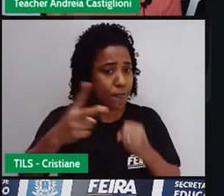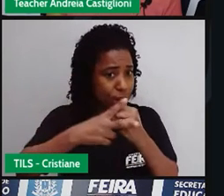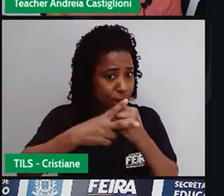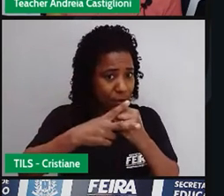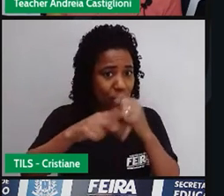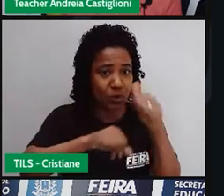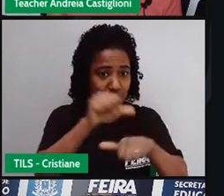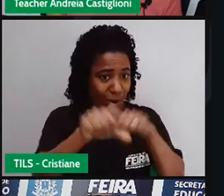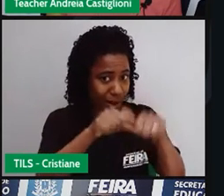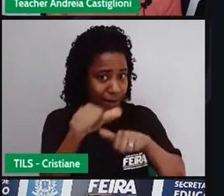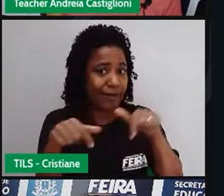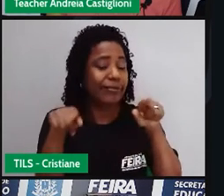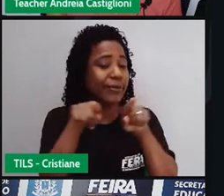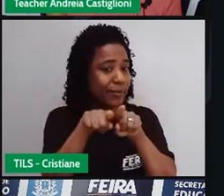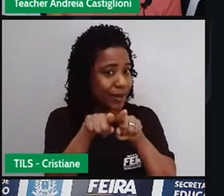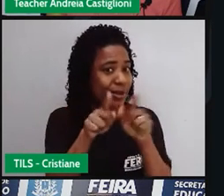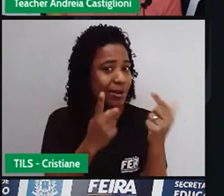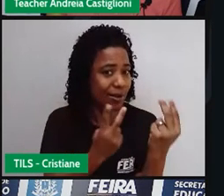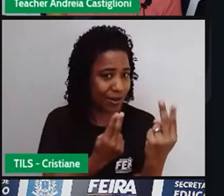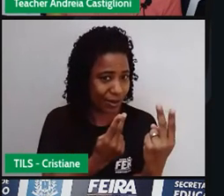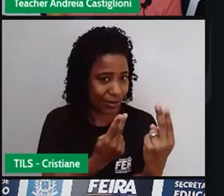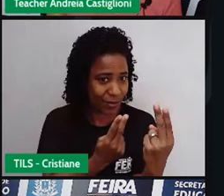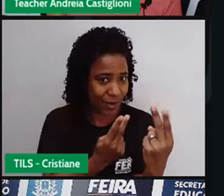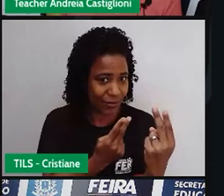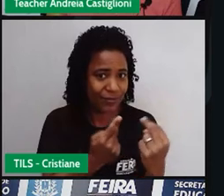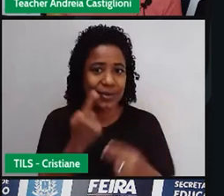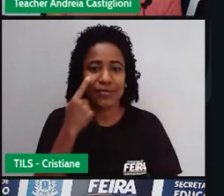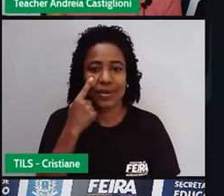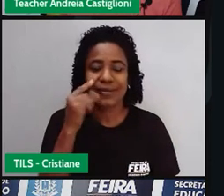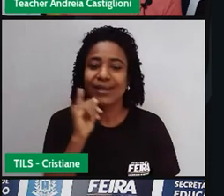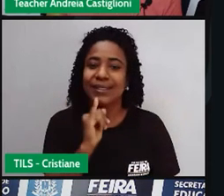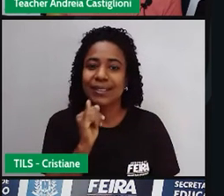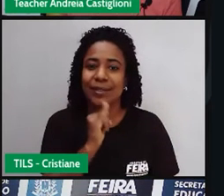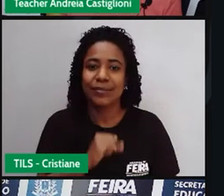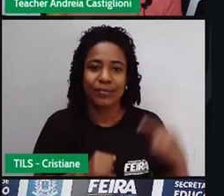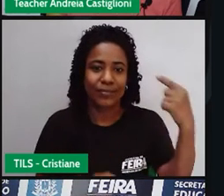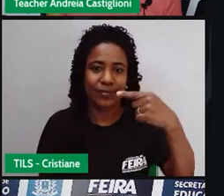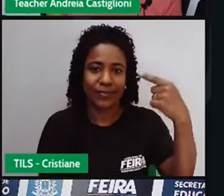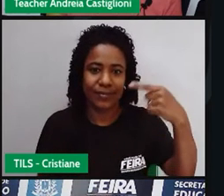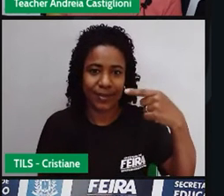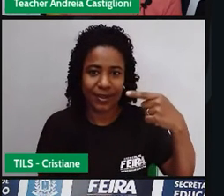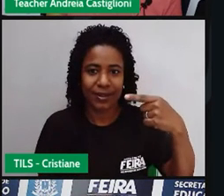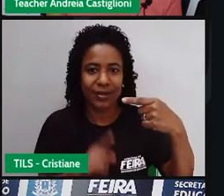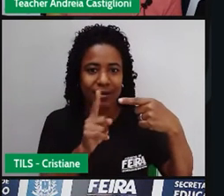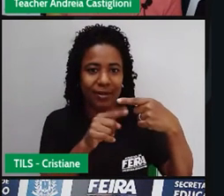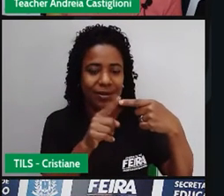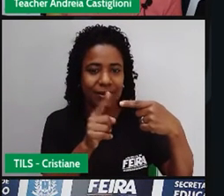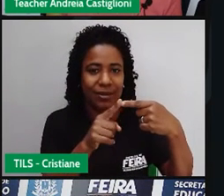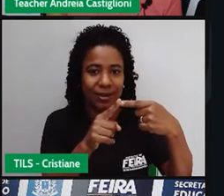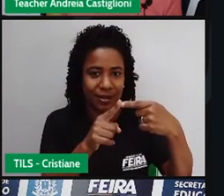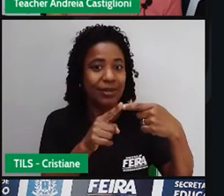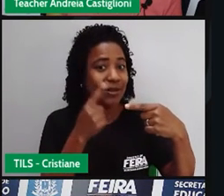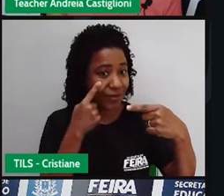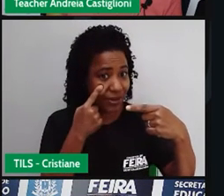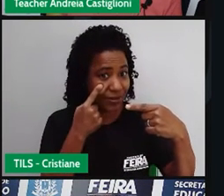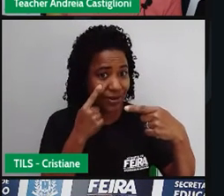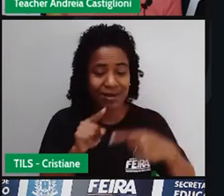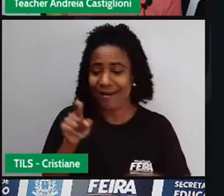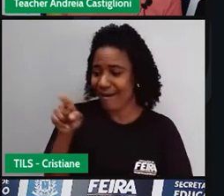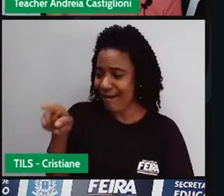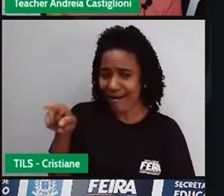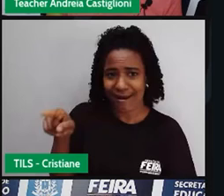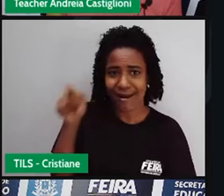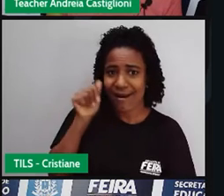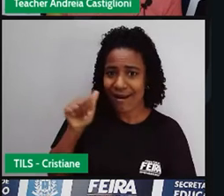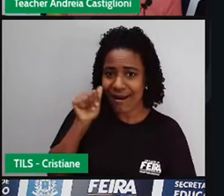auxílio de aí nos exemplos namorou a atriz a 500 as calças dela são